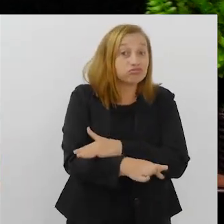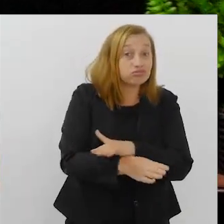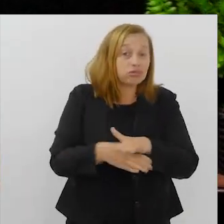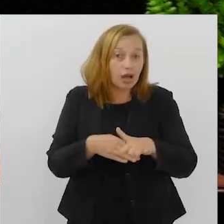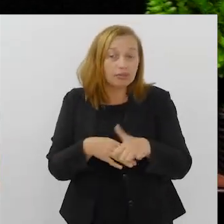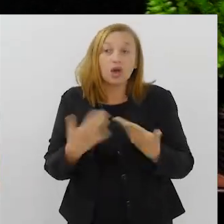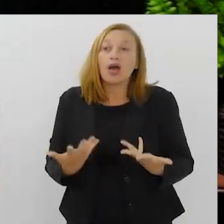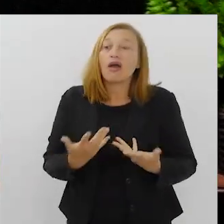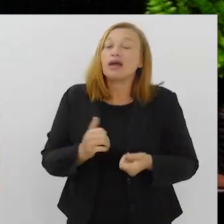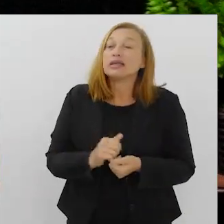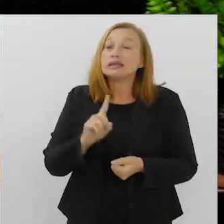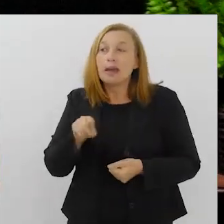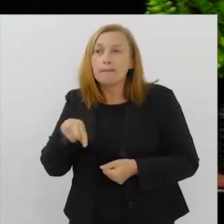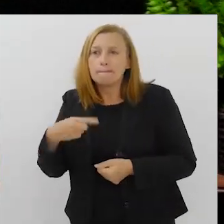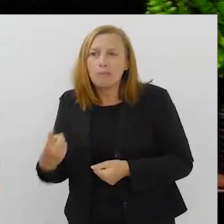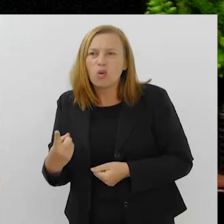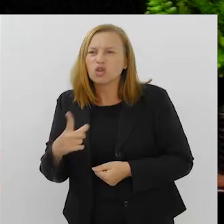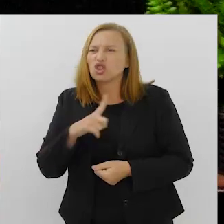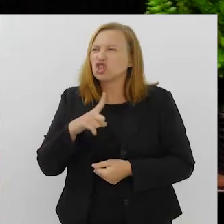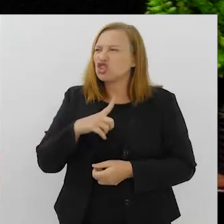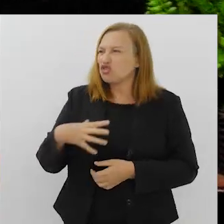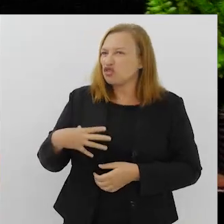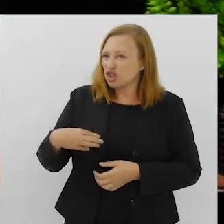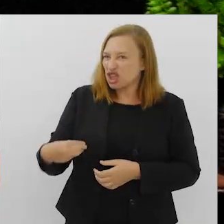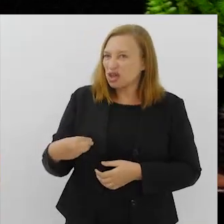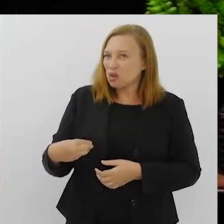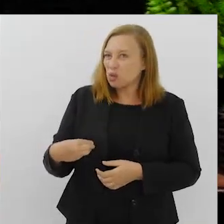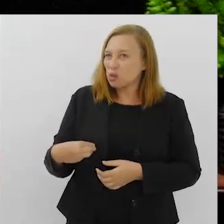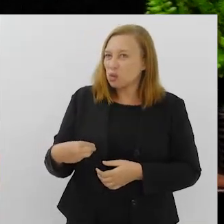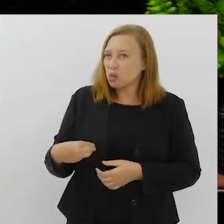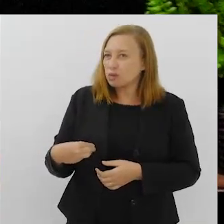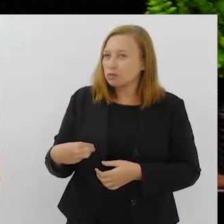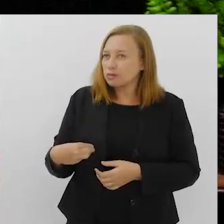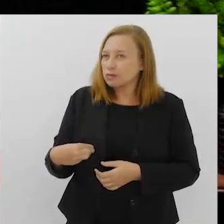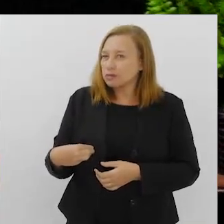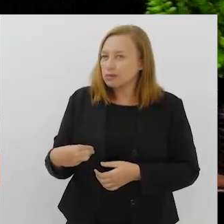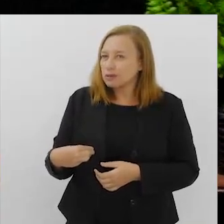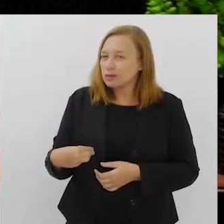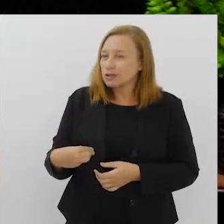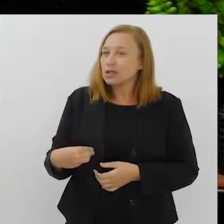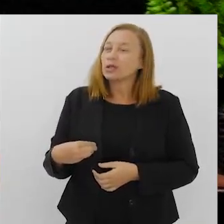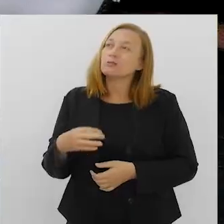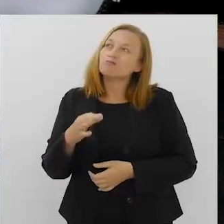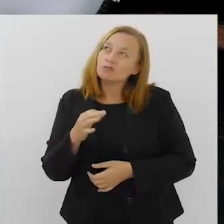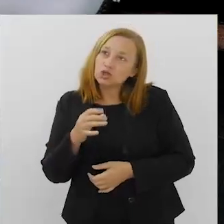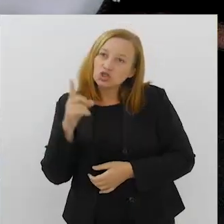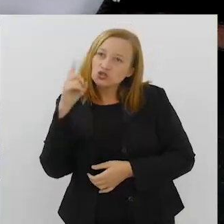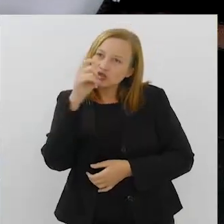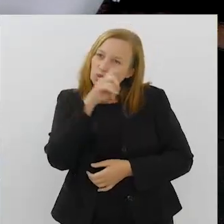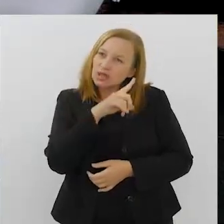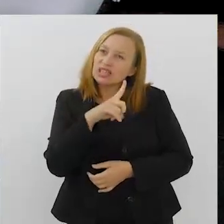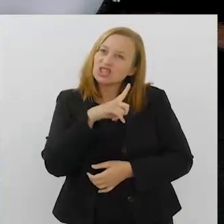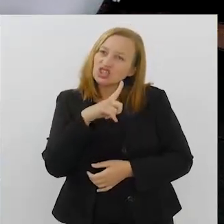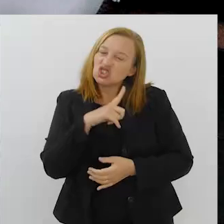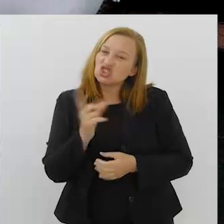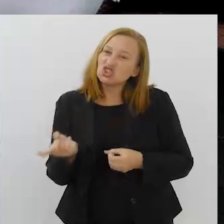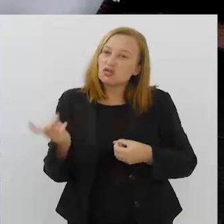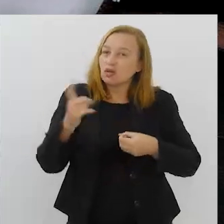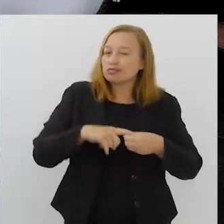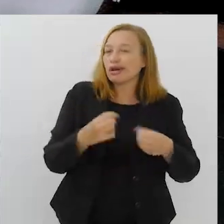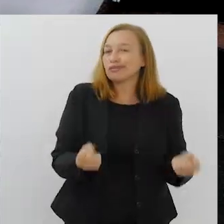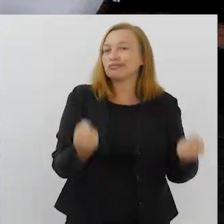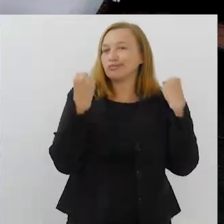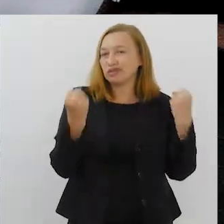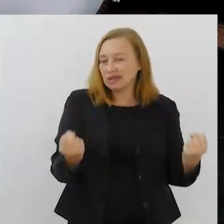hábitos, né? Depois que eu tive meus filhos, eu estava com uma certa dificuldade, por exemplo, de